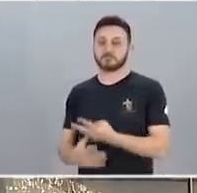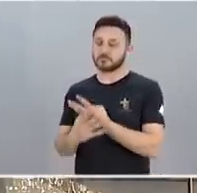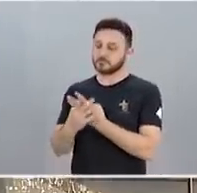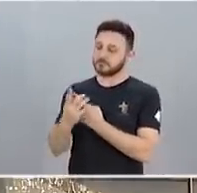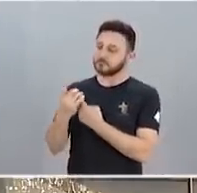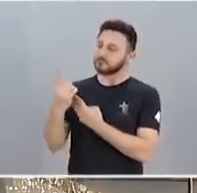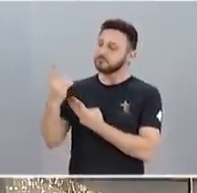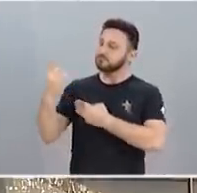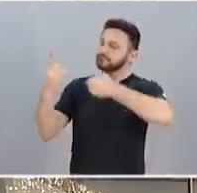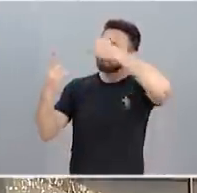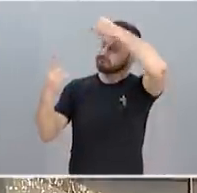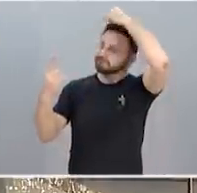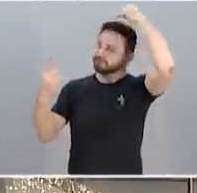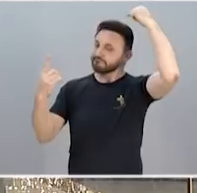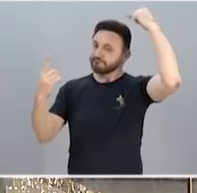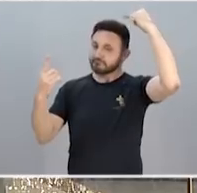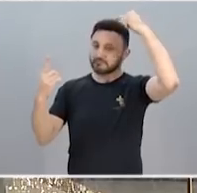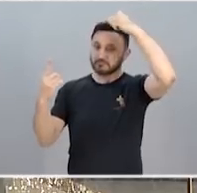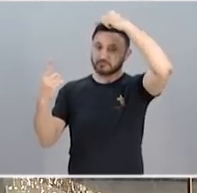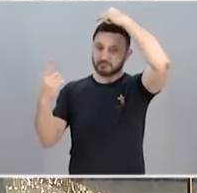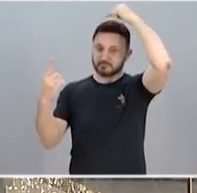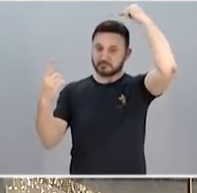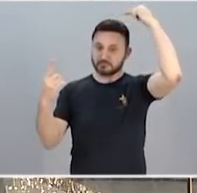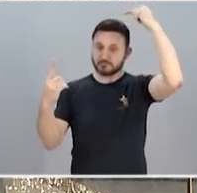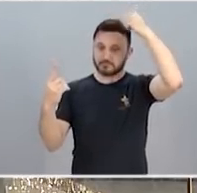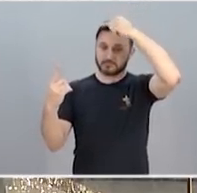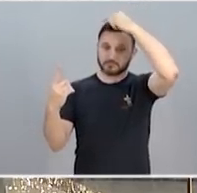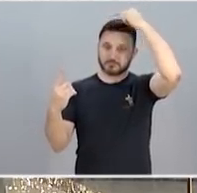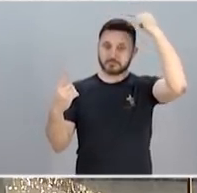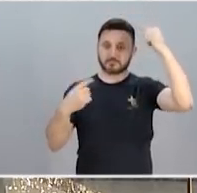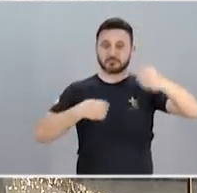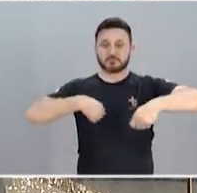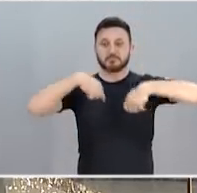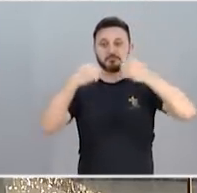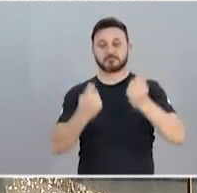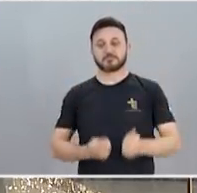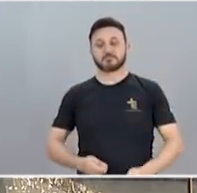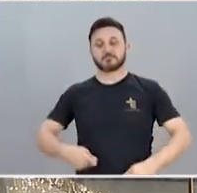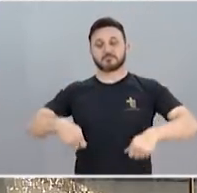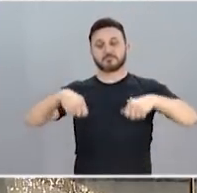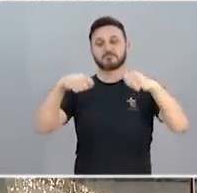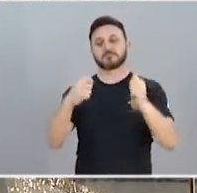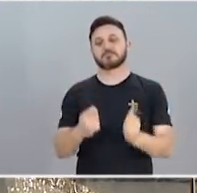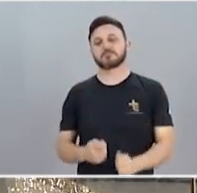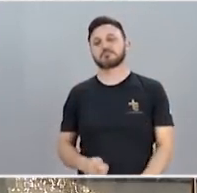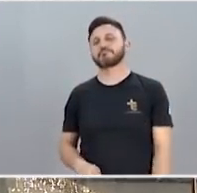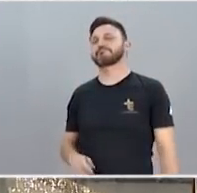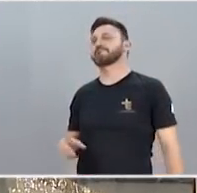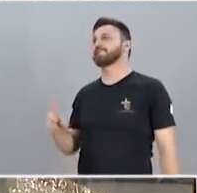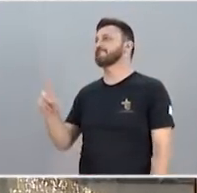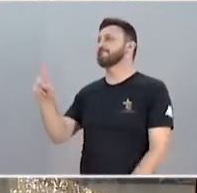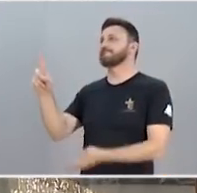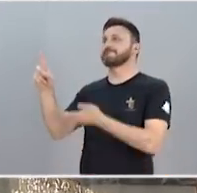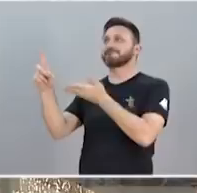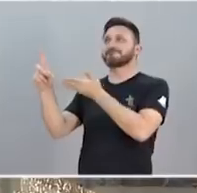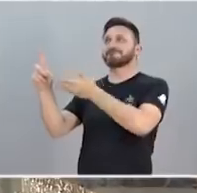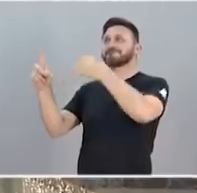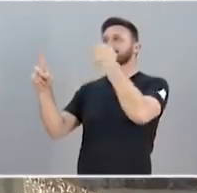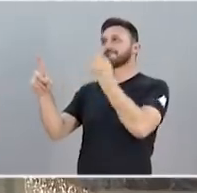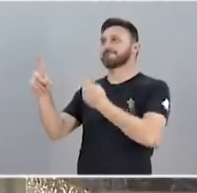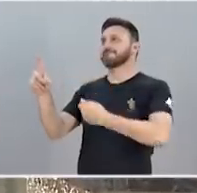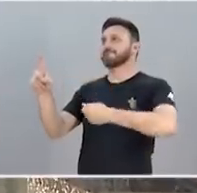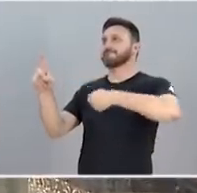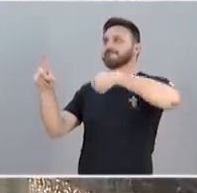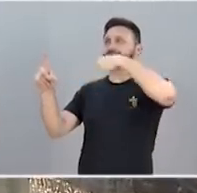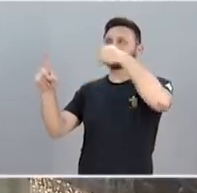Trindade Santa, eu preciso de ti. Diga.